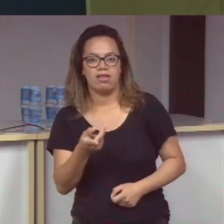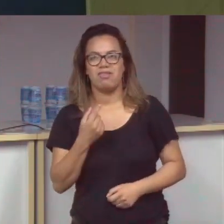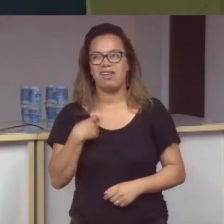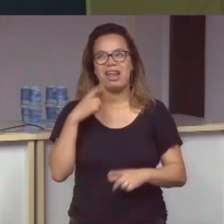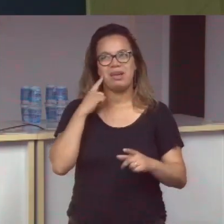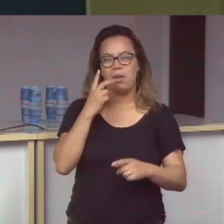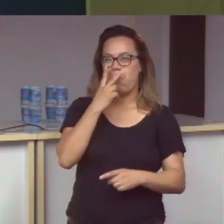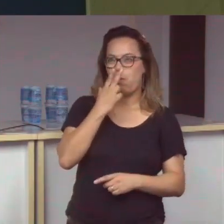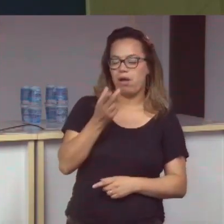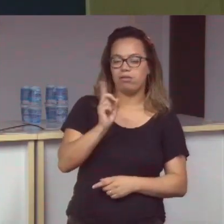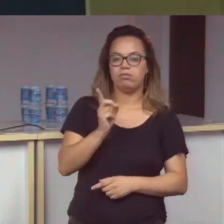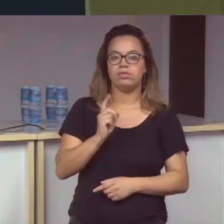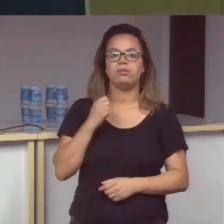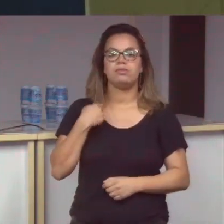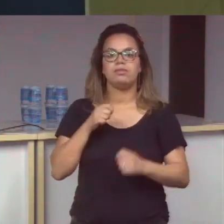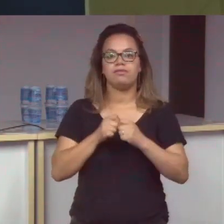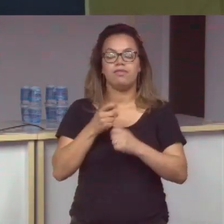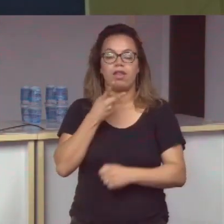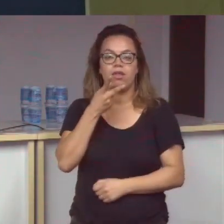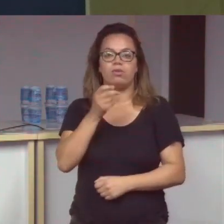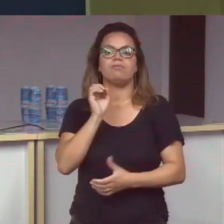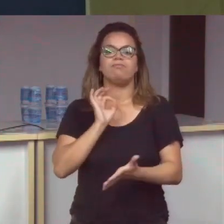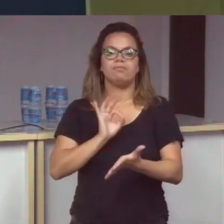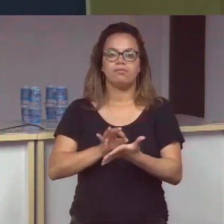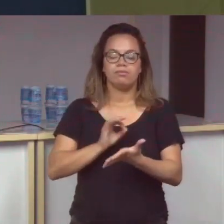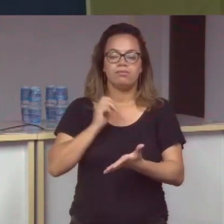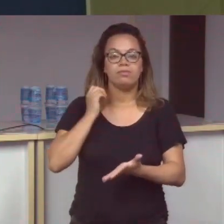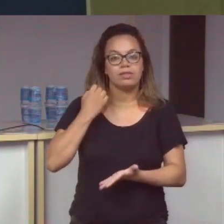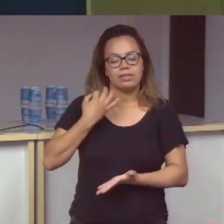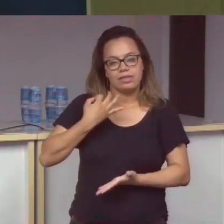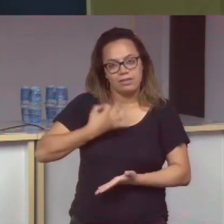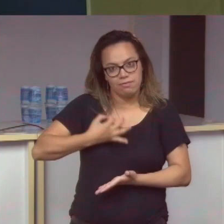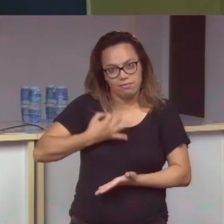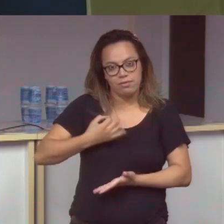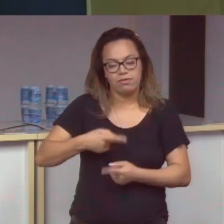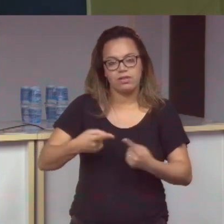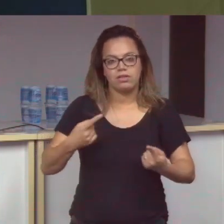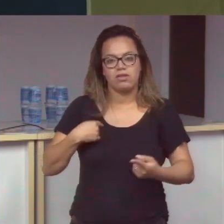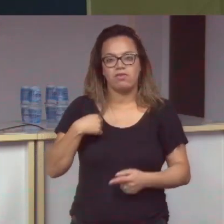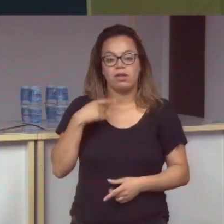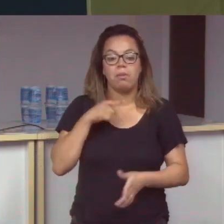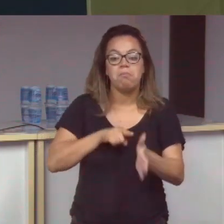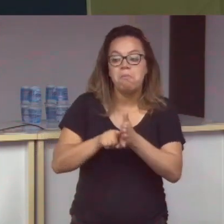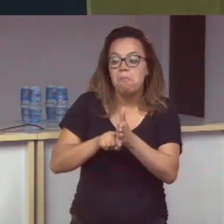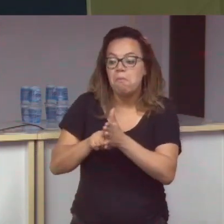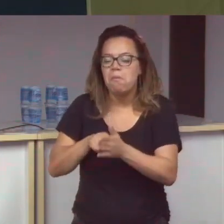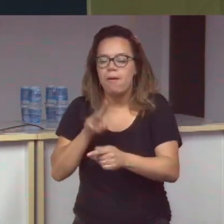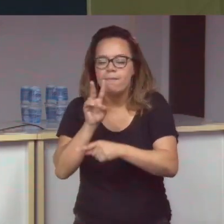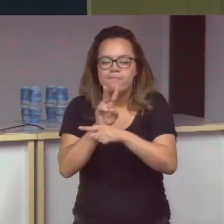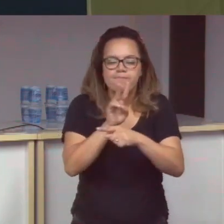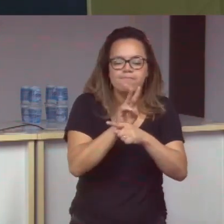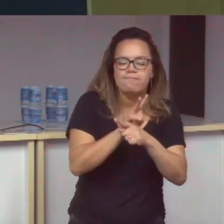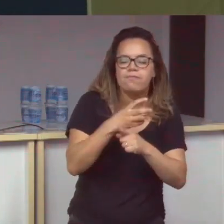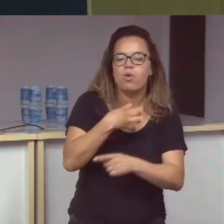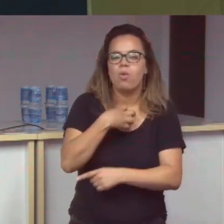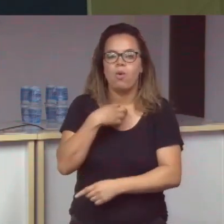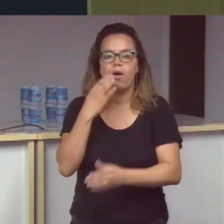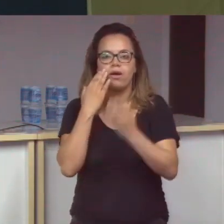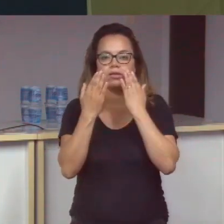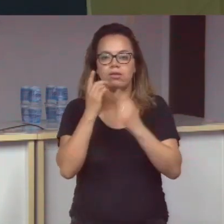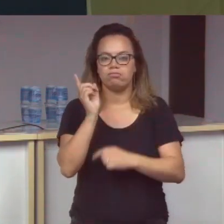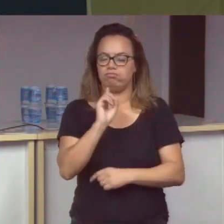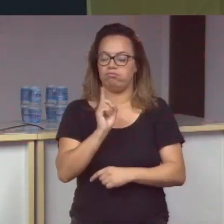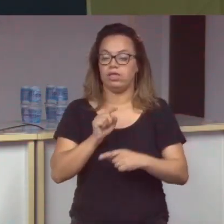do Conselho Federal de Psicologia não é policiar a ação do psicólogo, mas a gente está, sim,